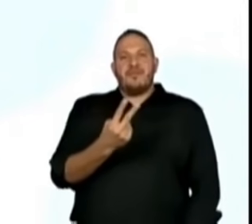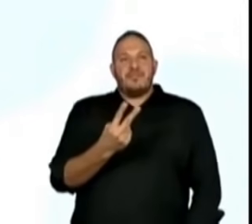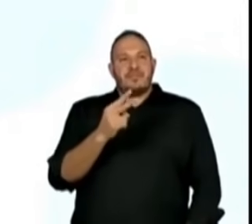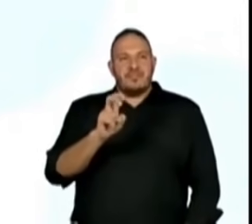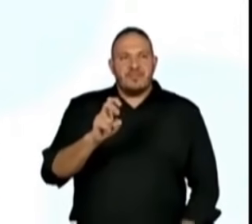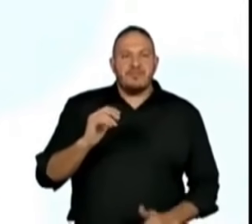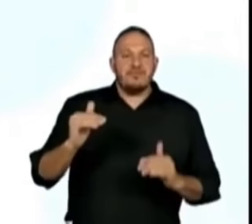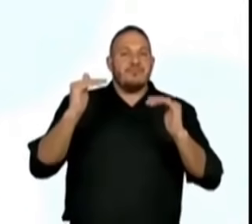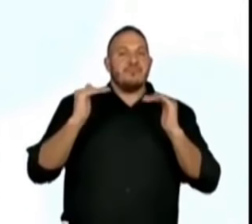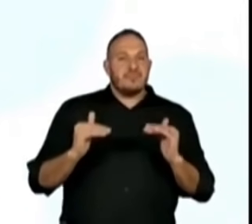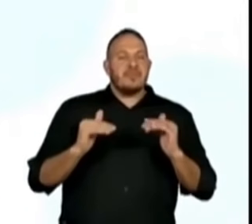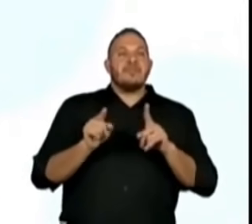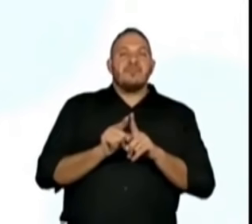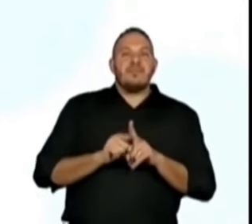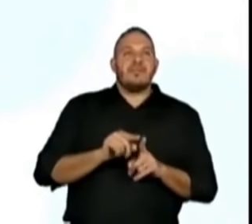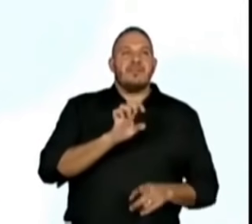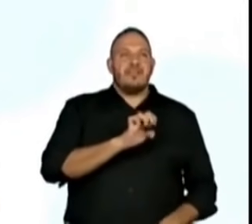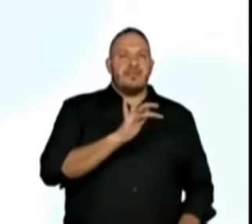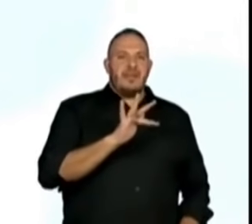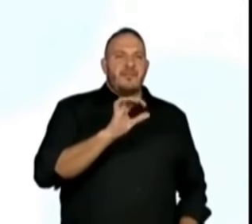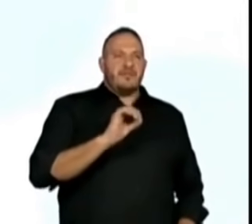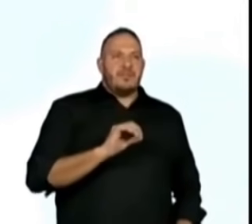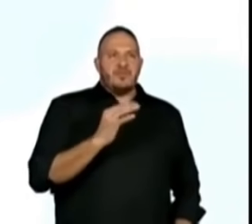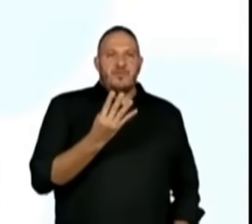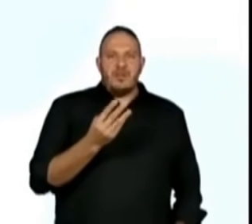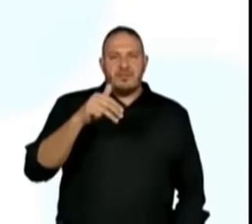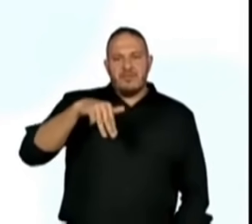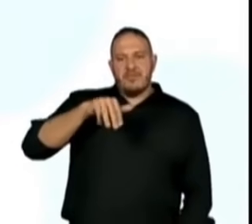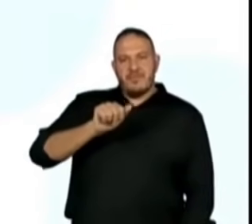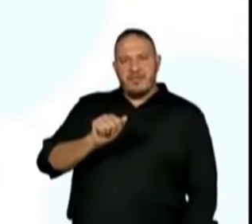EF04MA25 e a habilidade